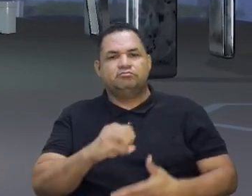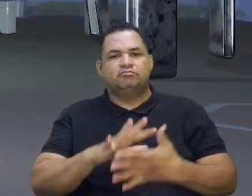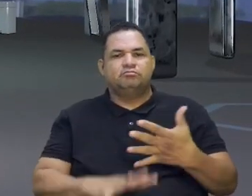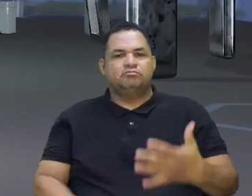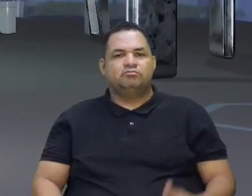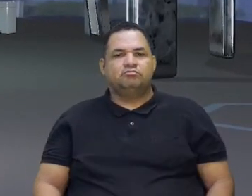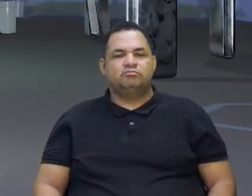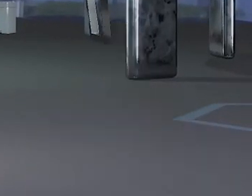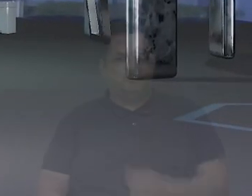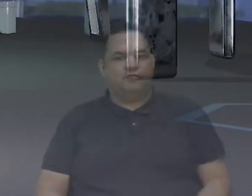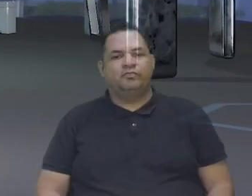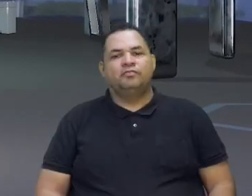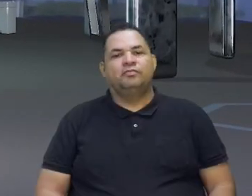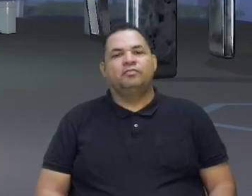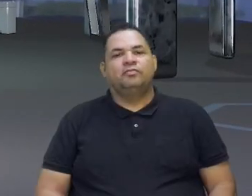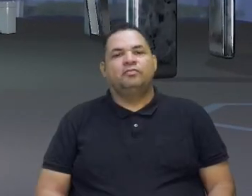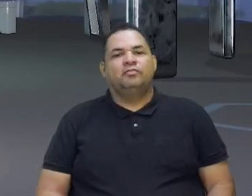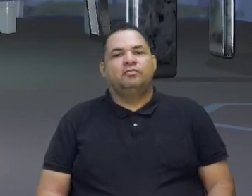daqui a pouco.